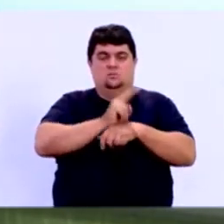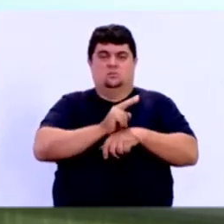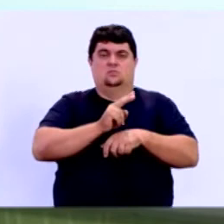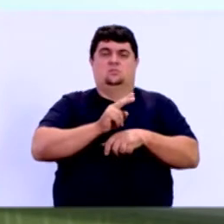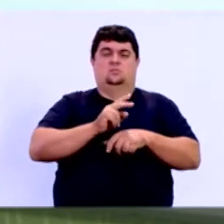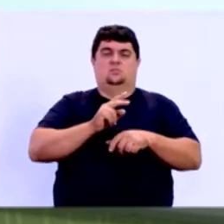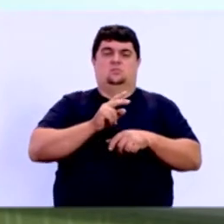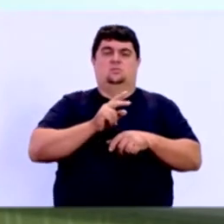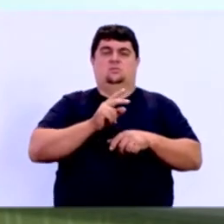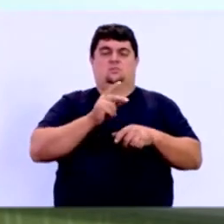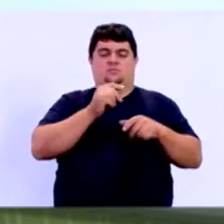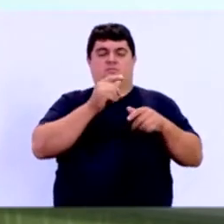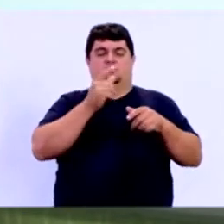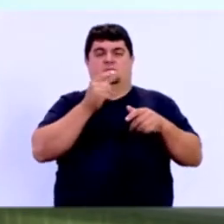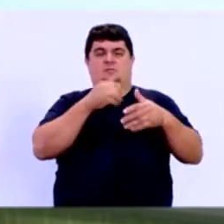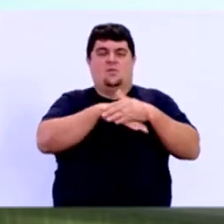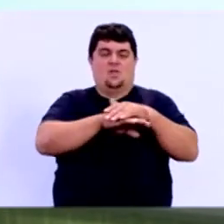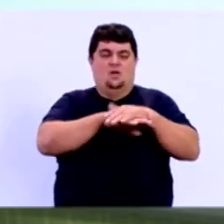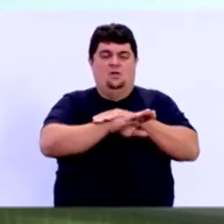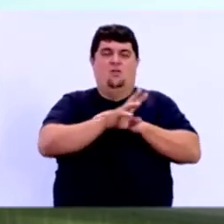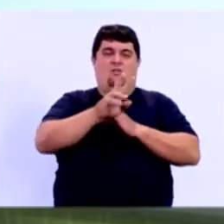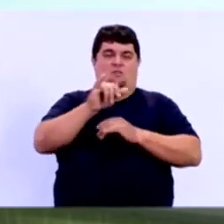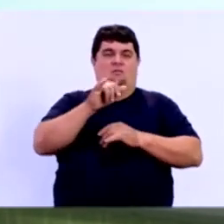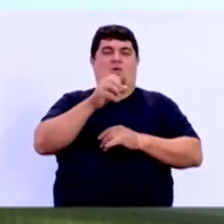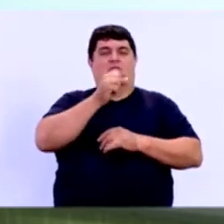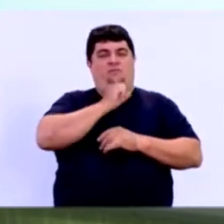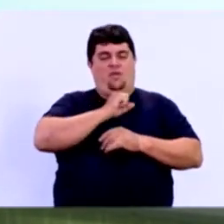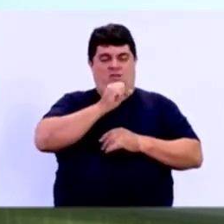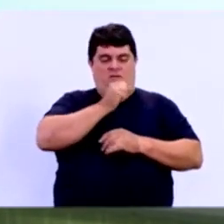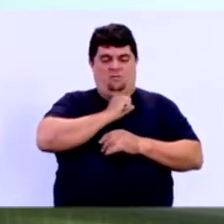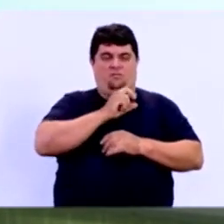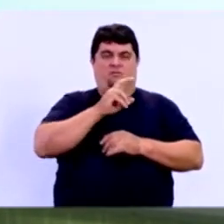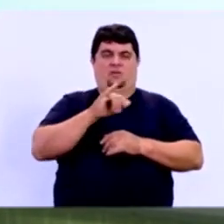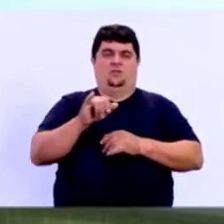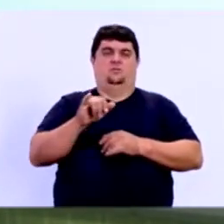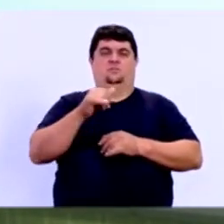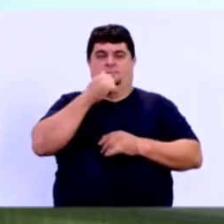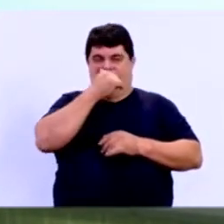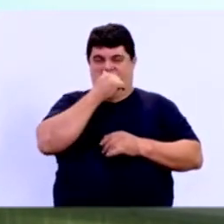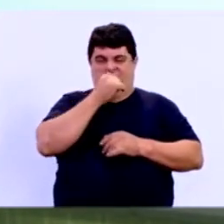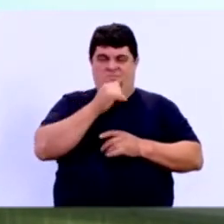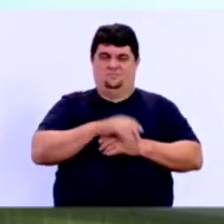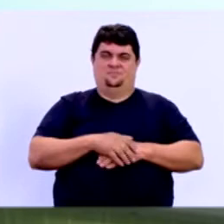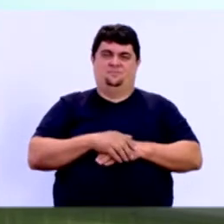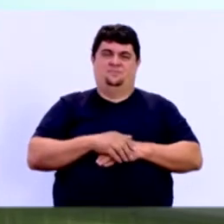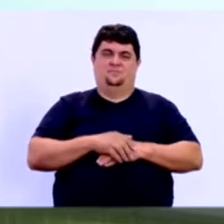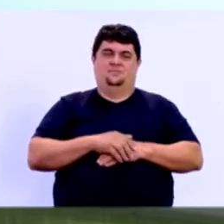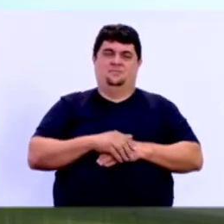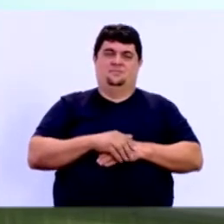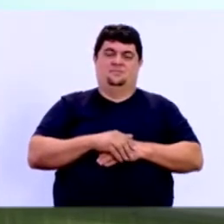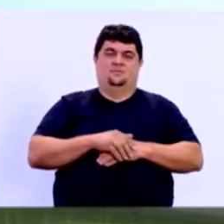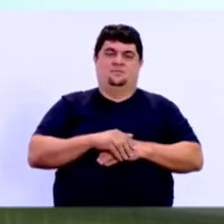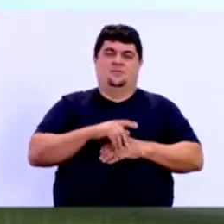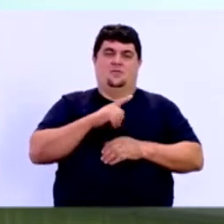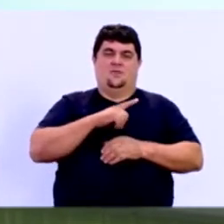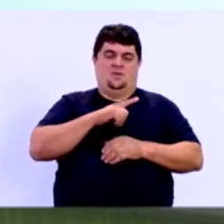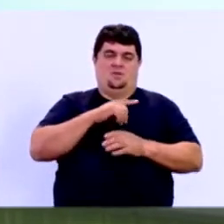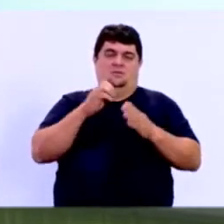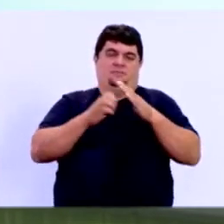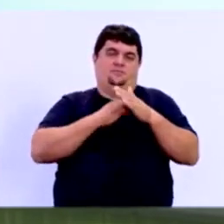que você está estocando, ela deprecia. Ela deprecia, né? E aí a sua